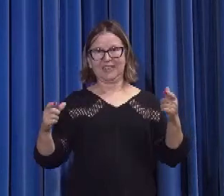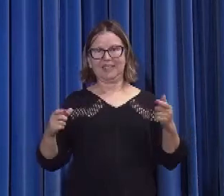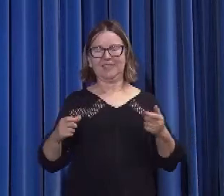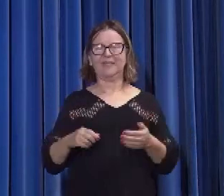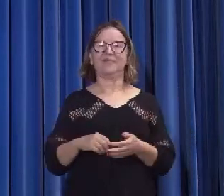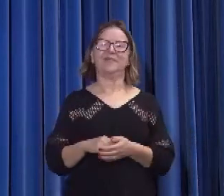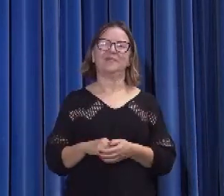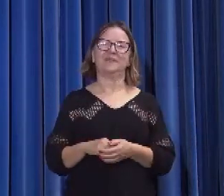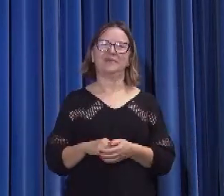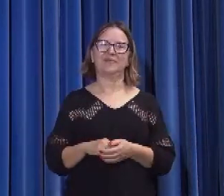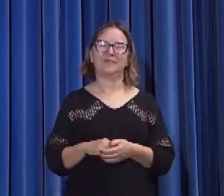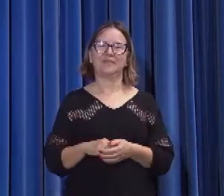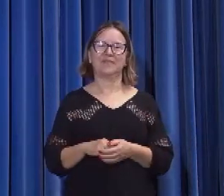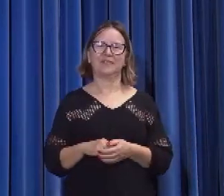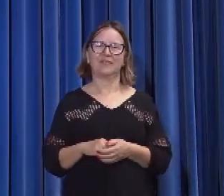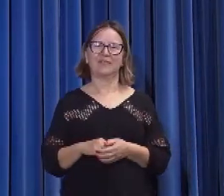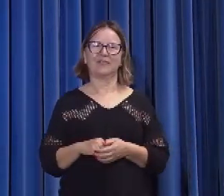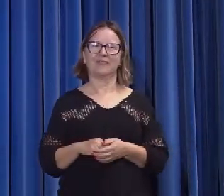lemos agora há pouco.